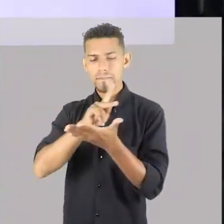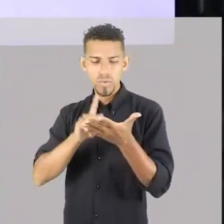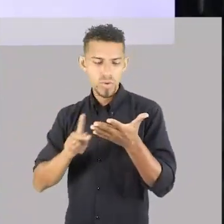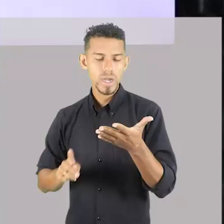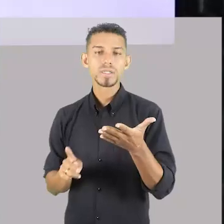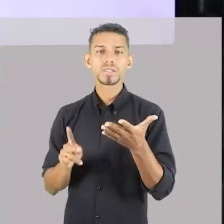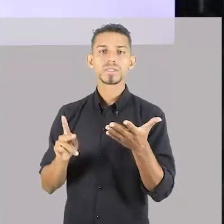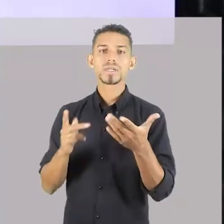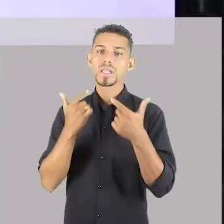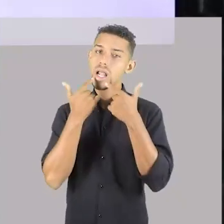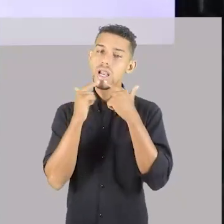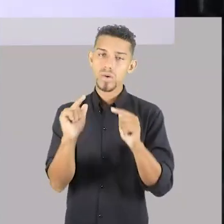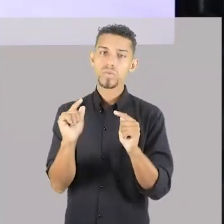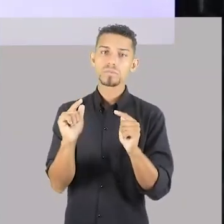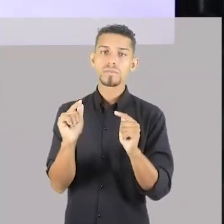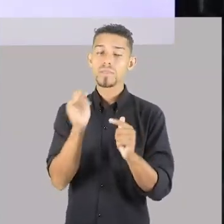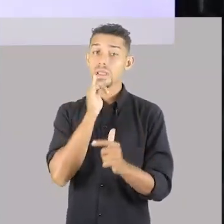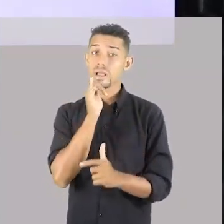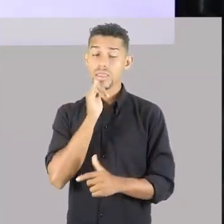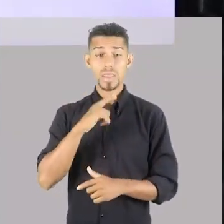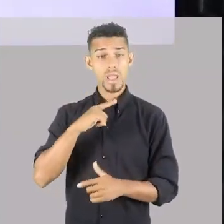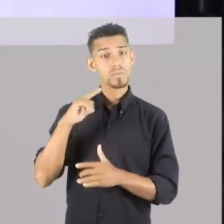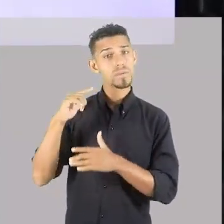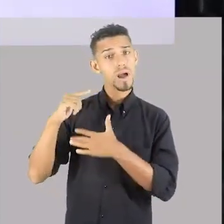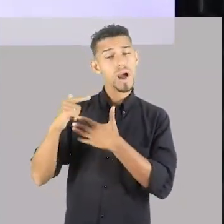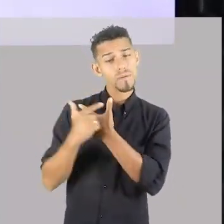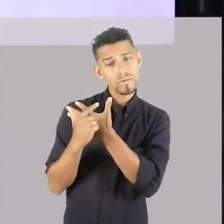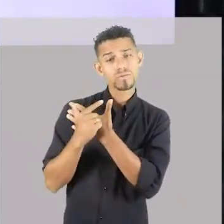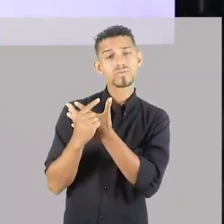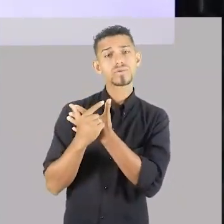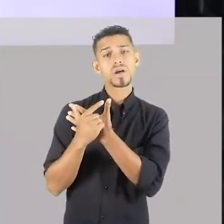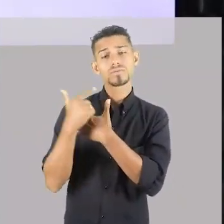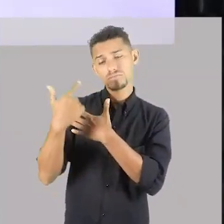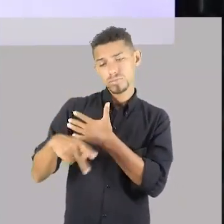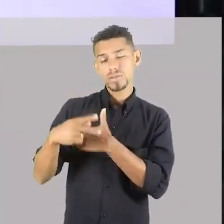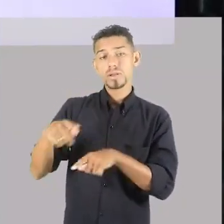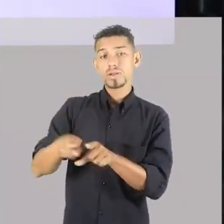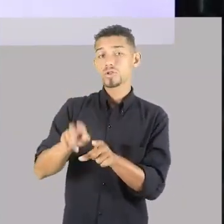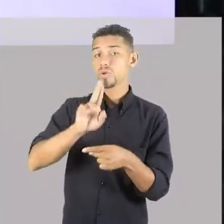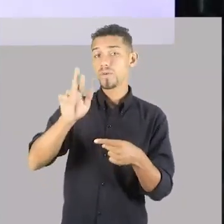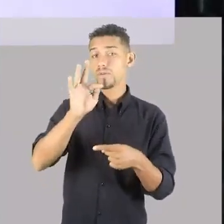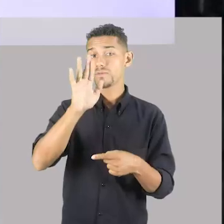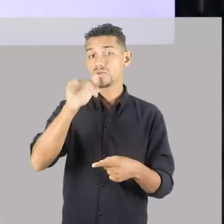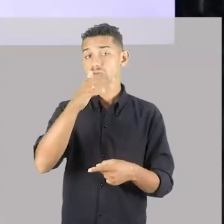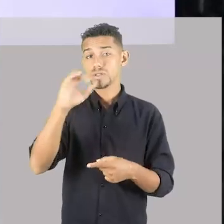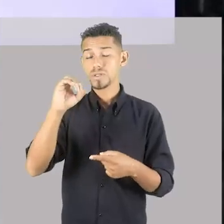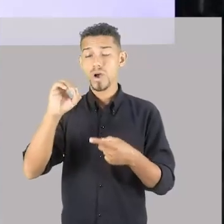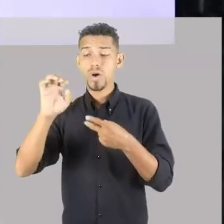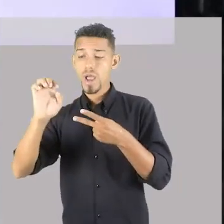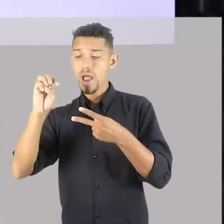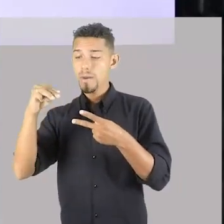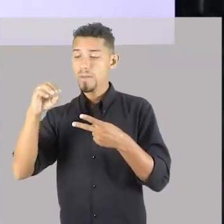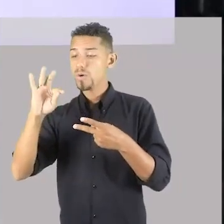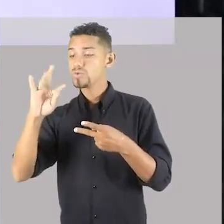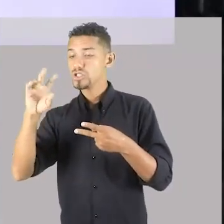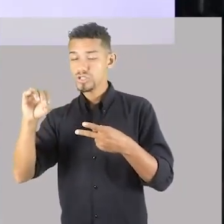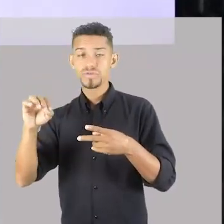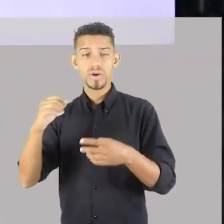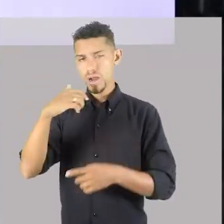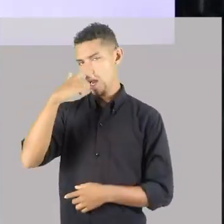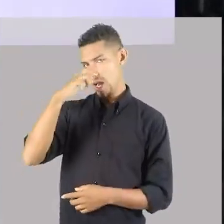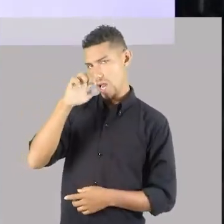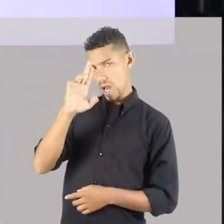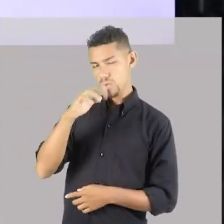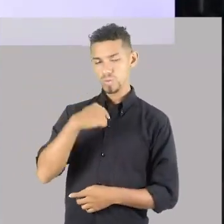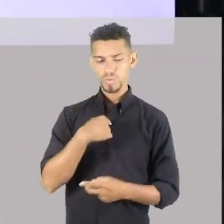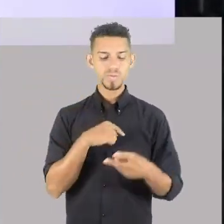da linguagem. Nós temos as funções da linguagem, função chamada de função emotiva, centrado no eu.